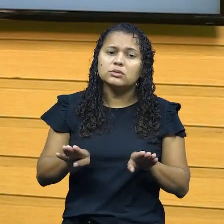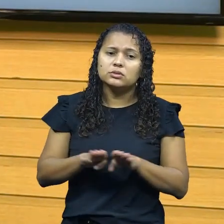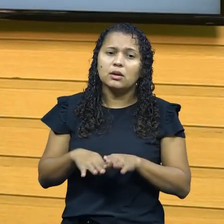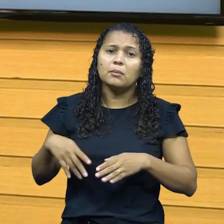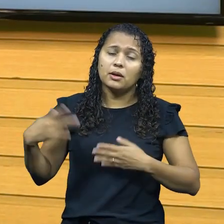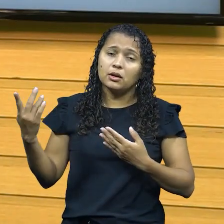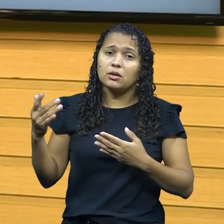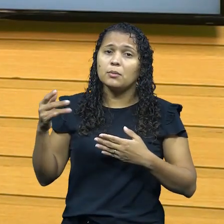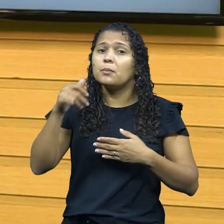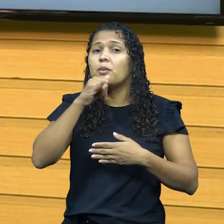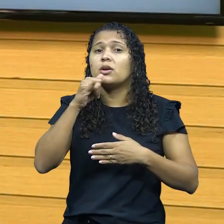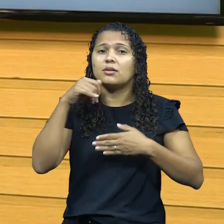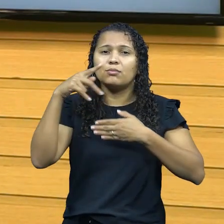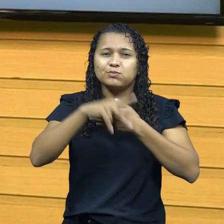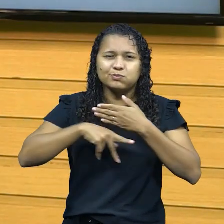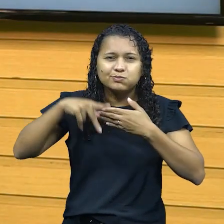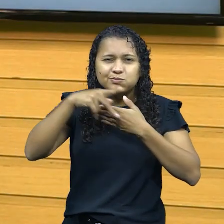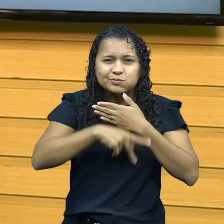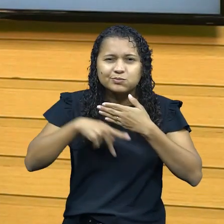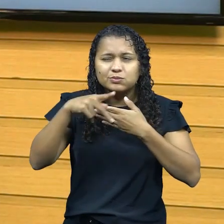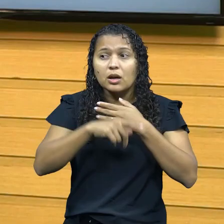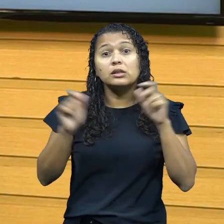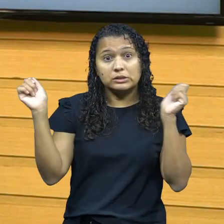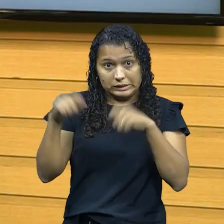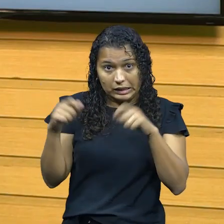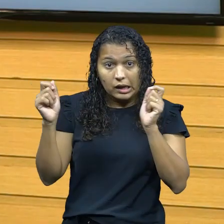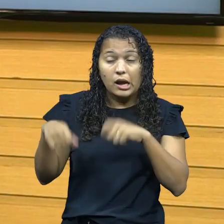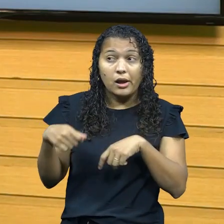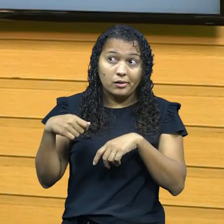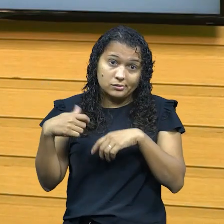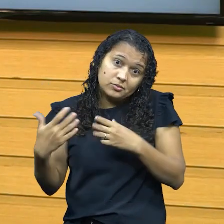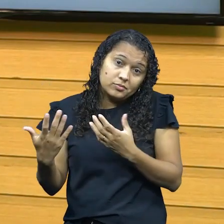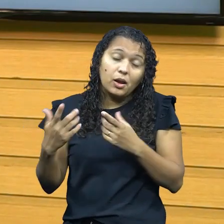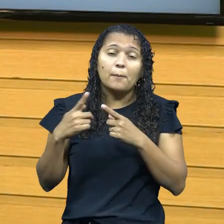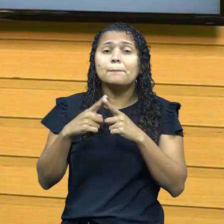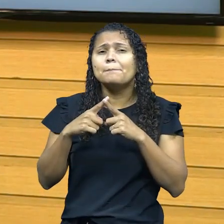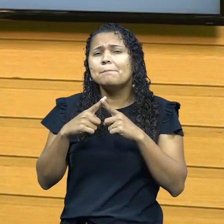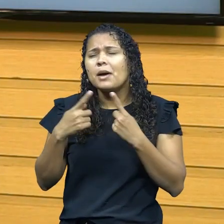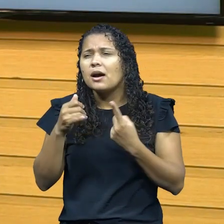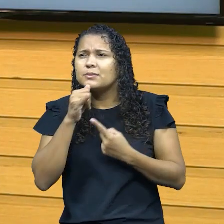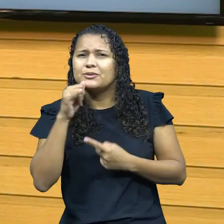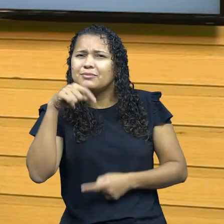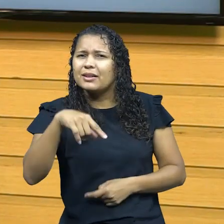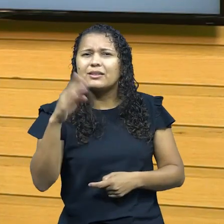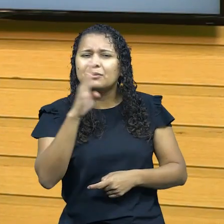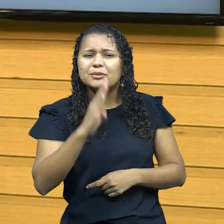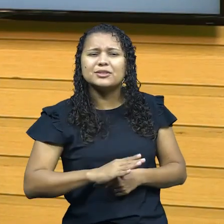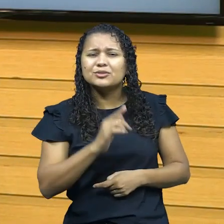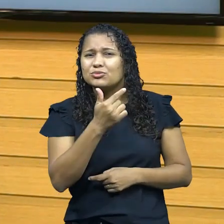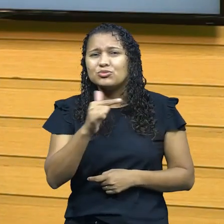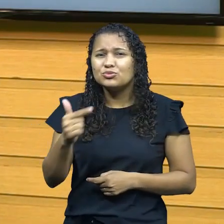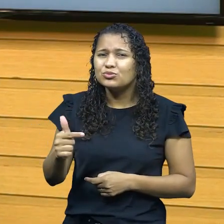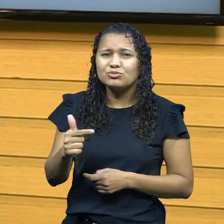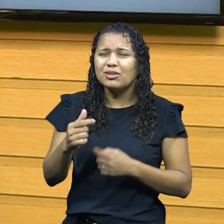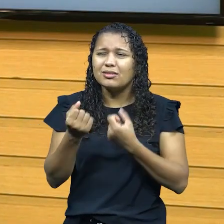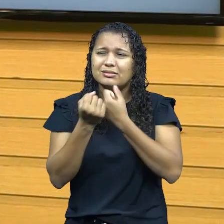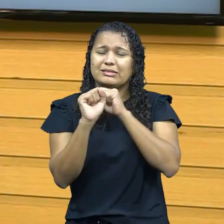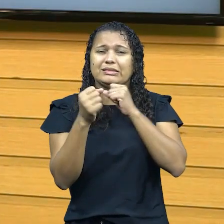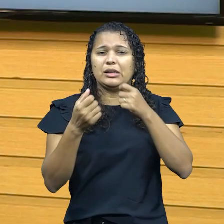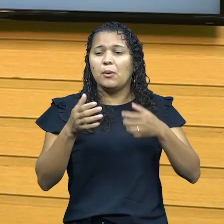apesar de ter uma grande capacidade, mas, por exemplo, no Brasil nós não temos uma grande